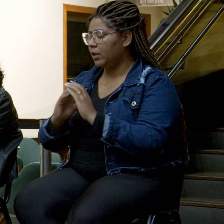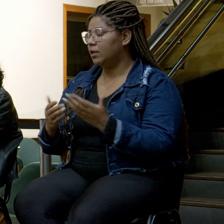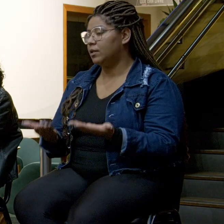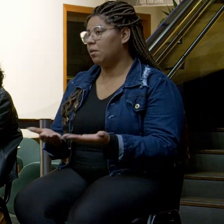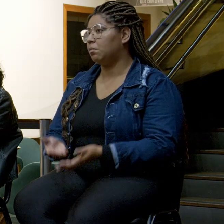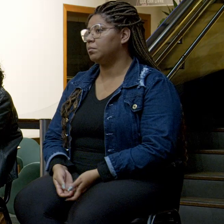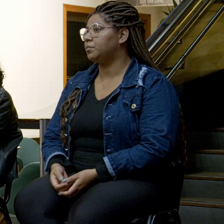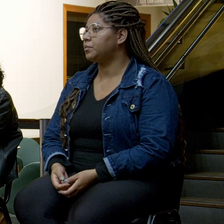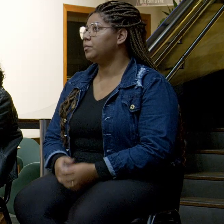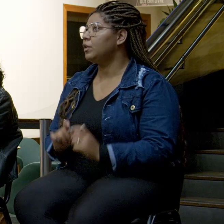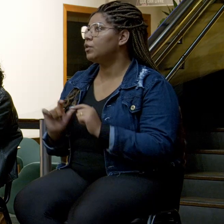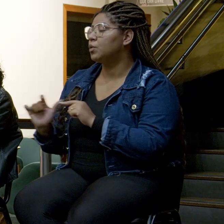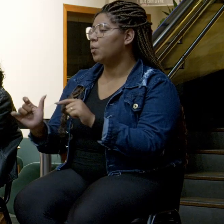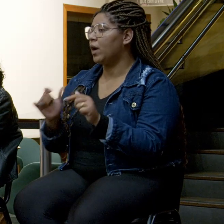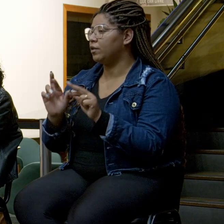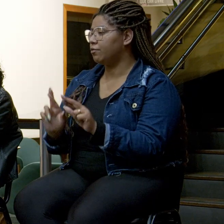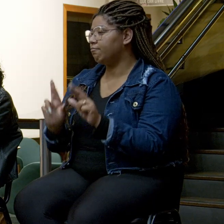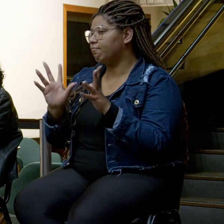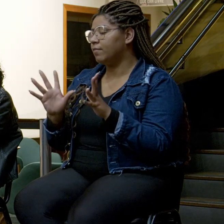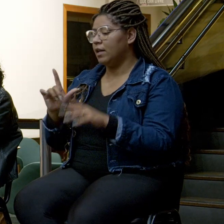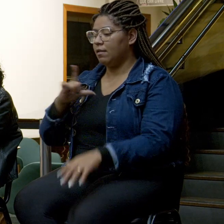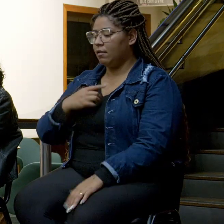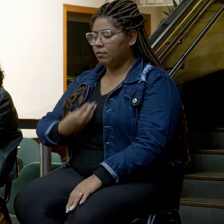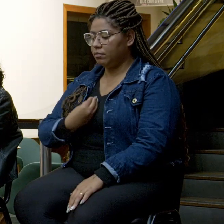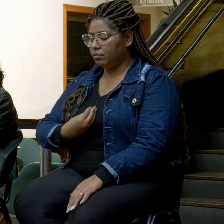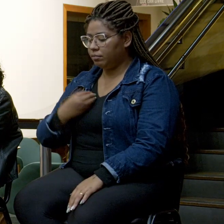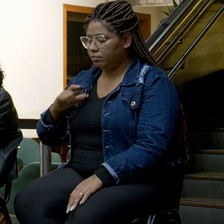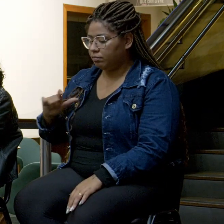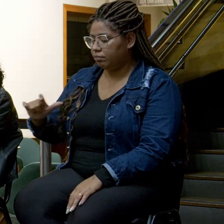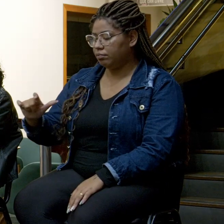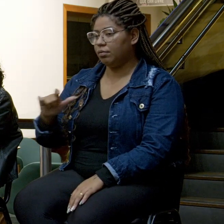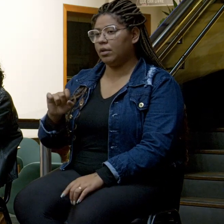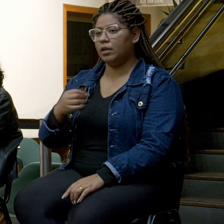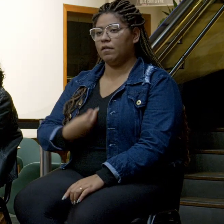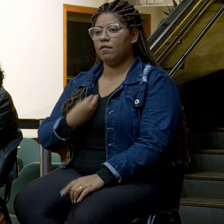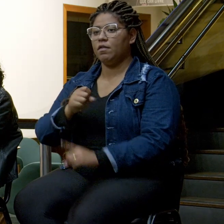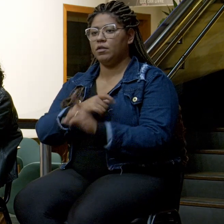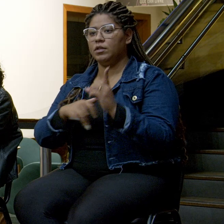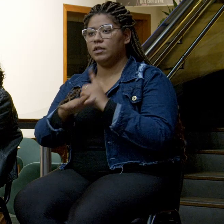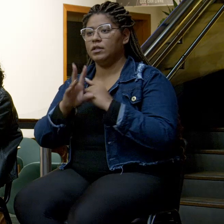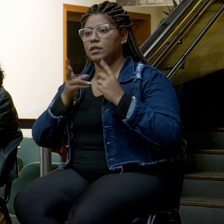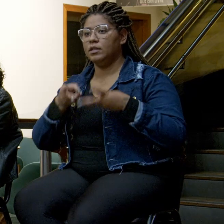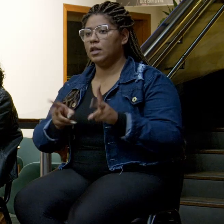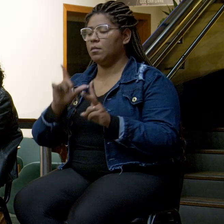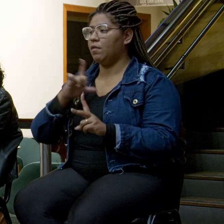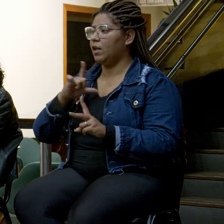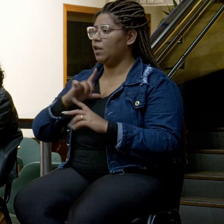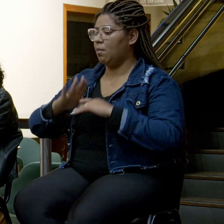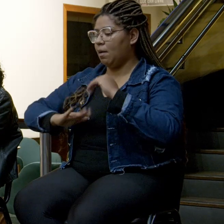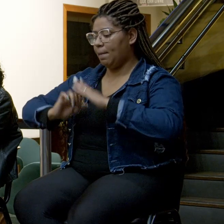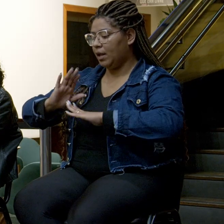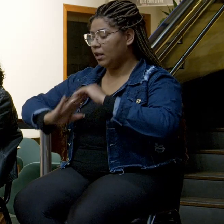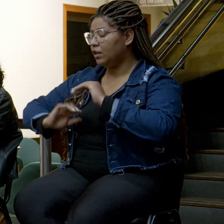de lugares diferentes, enfim, que ocupam lugares diferentes também na sociedade. Sempre vai ter alguma ambiguidade, algum